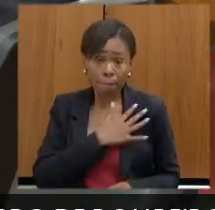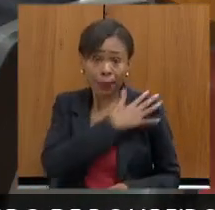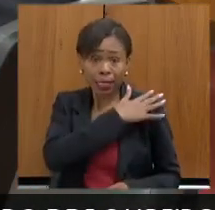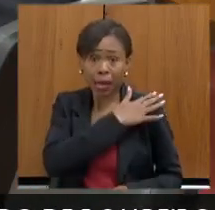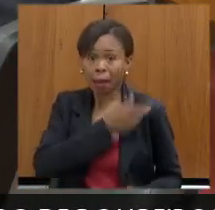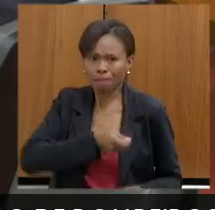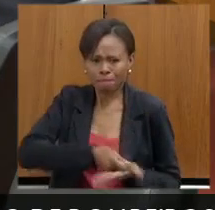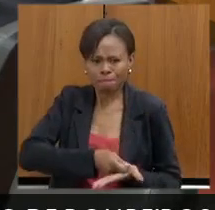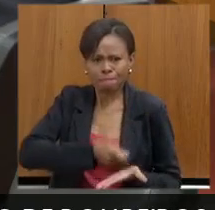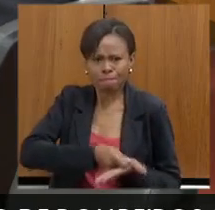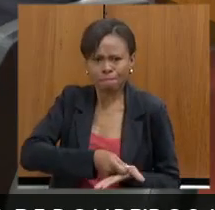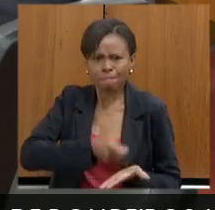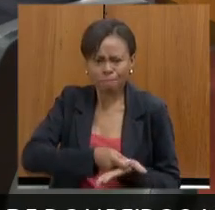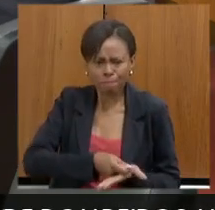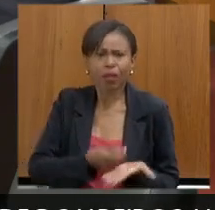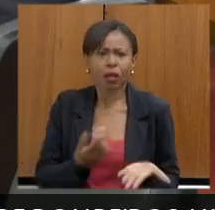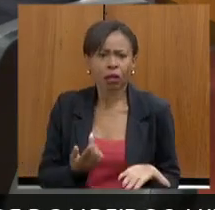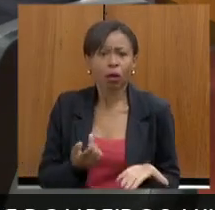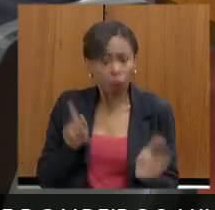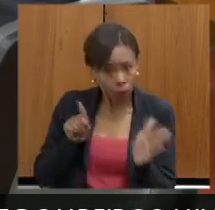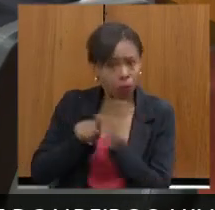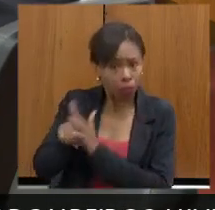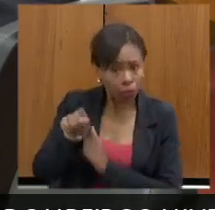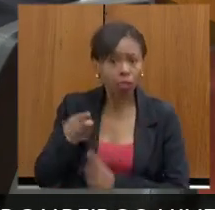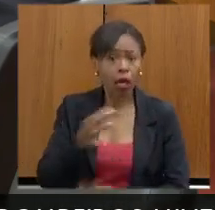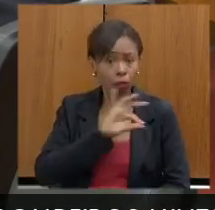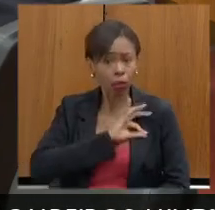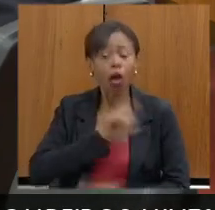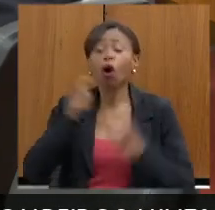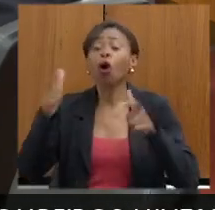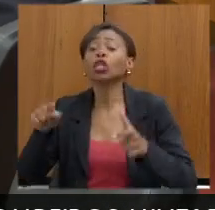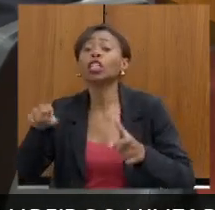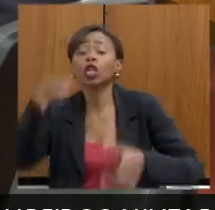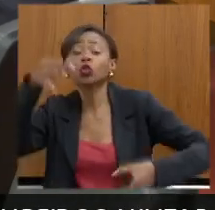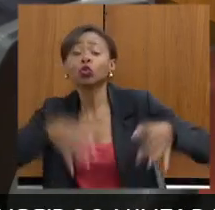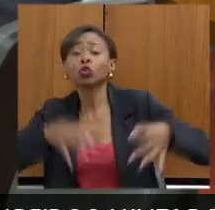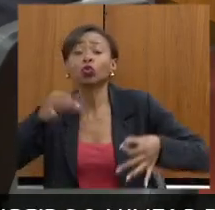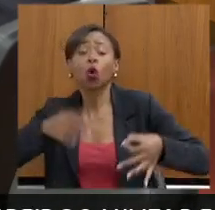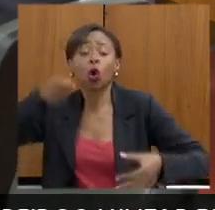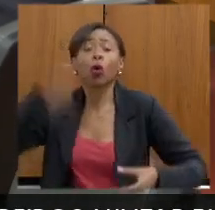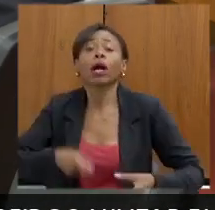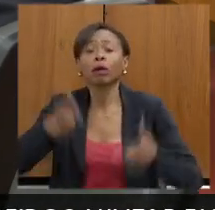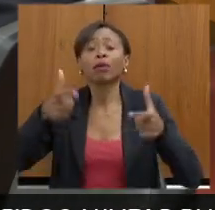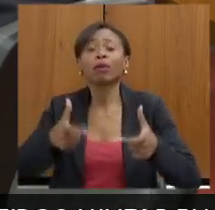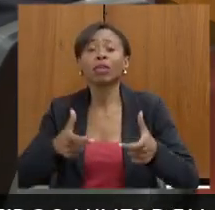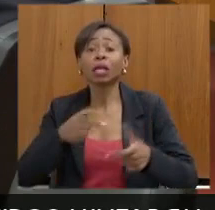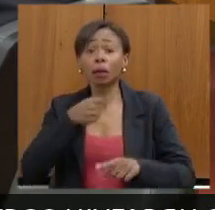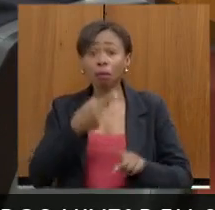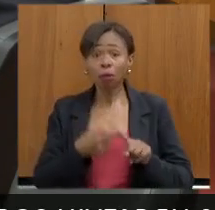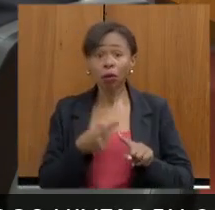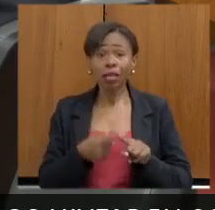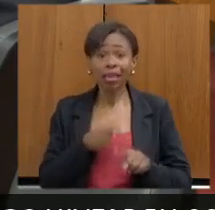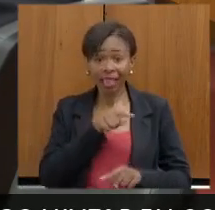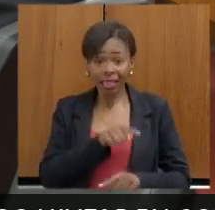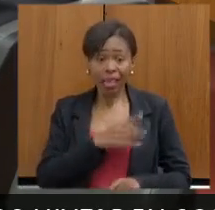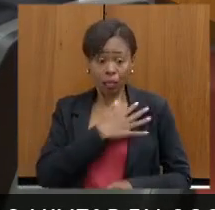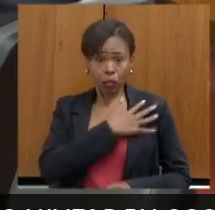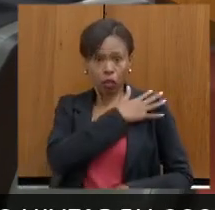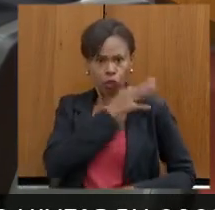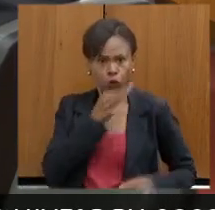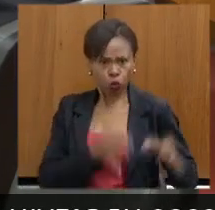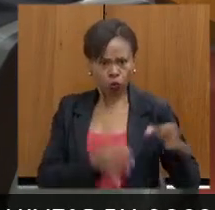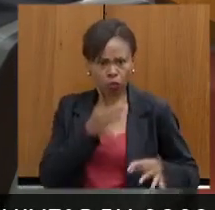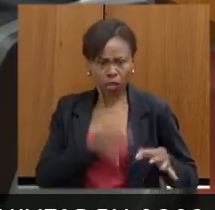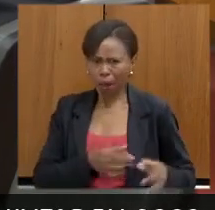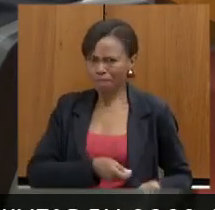o policial na ponta lá para perguntar para ele onde é que quer ser julgado ela é muito mais rigorosa pega depois não